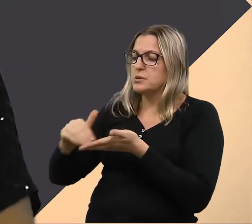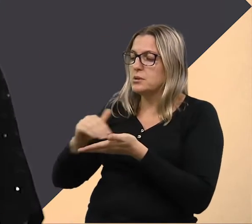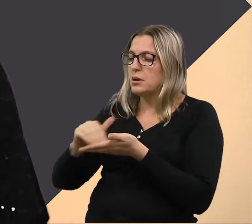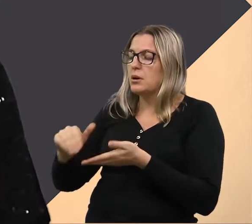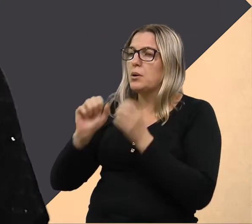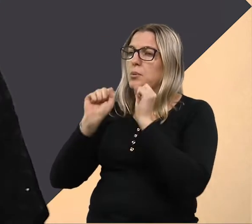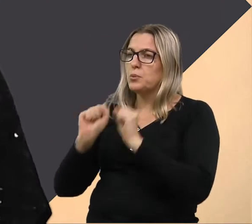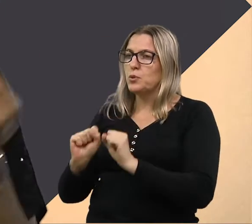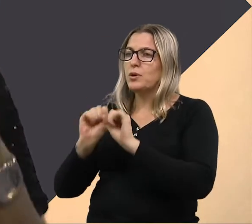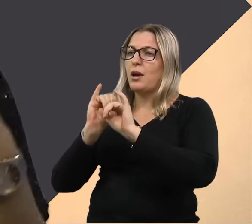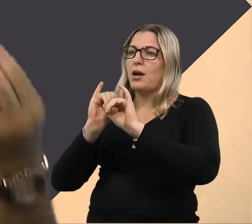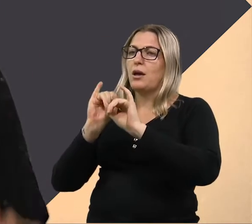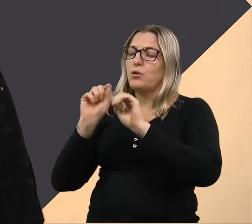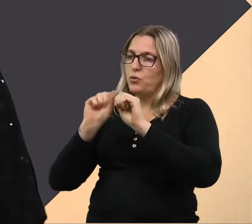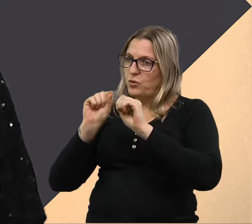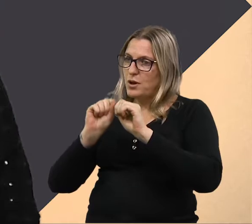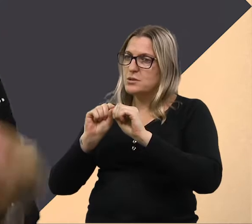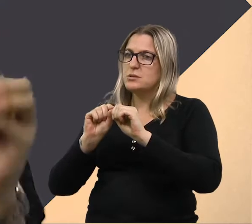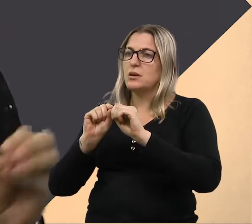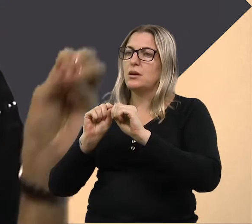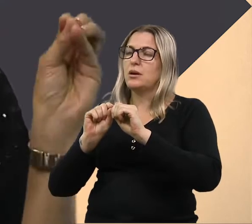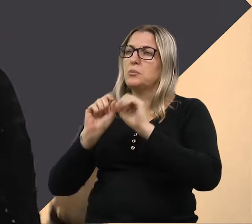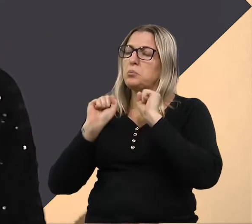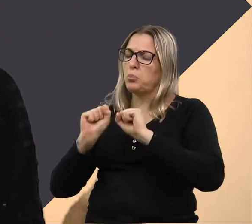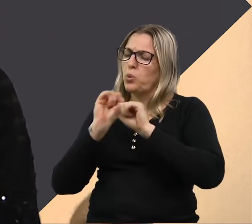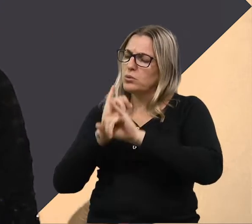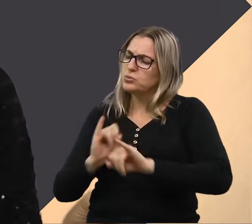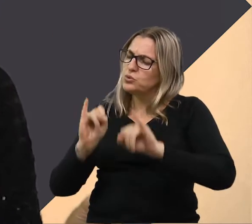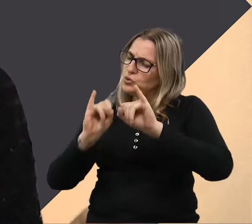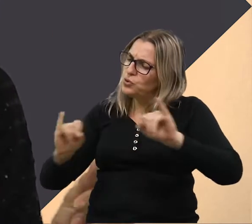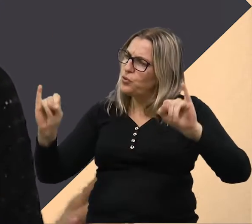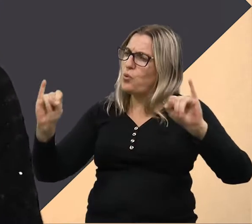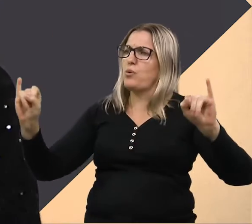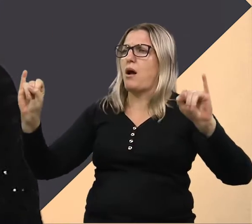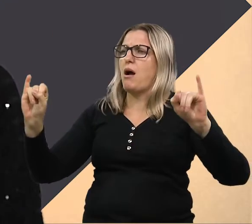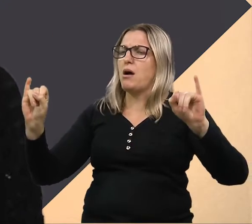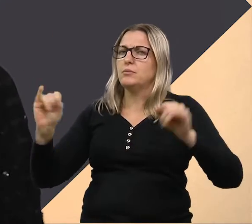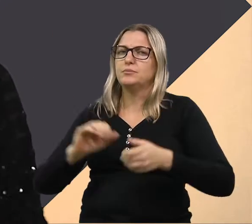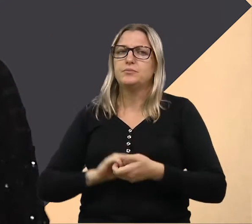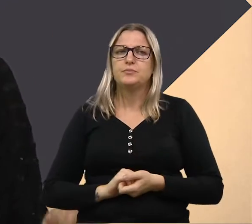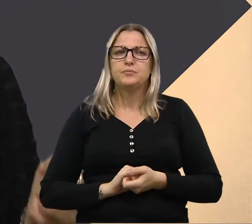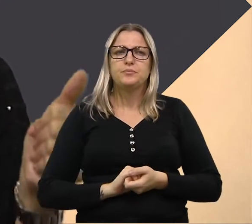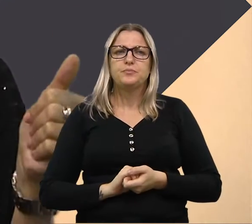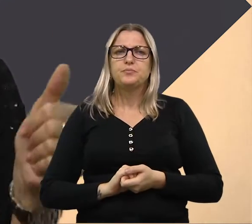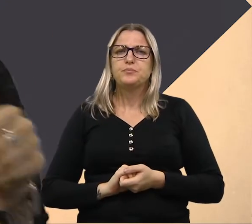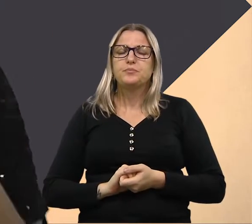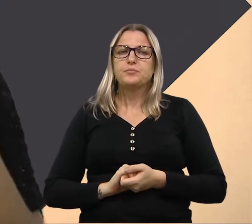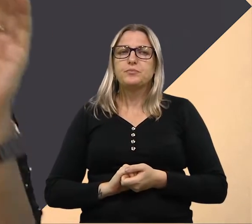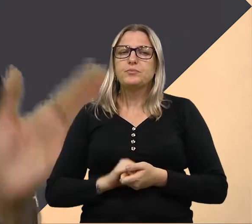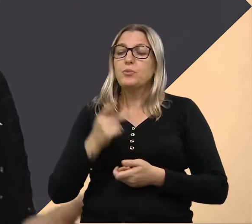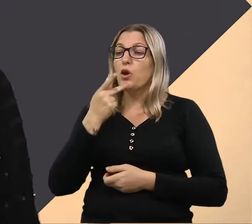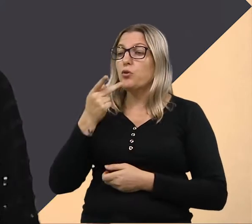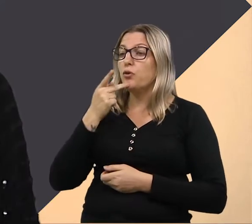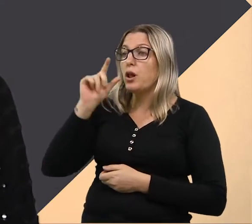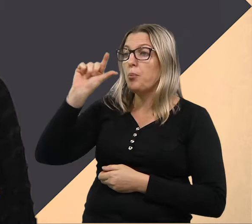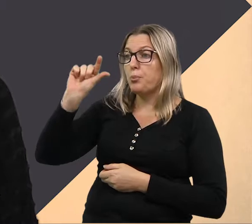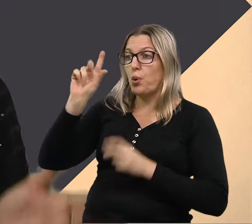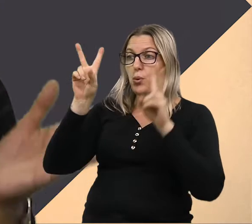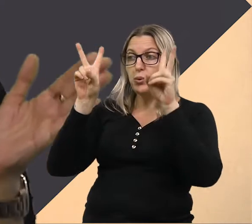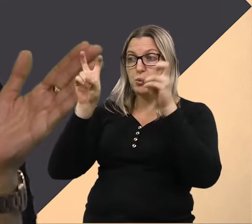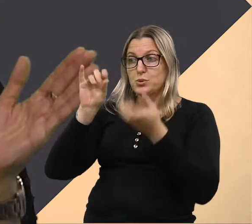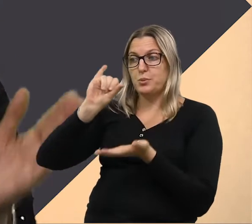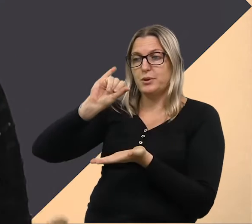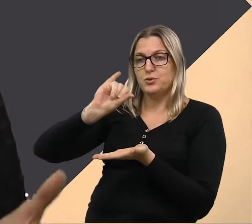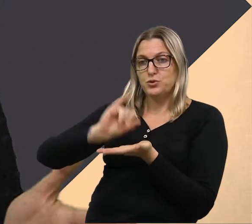portas abertas para tá divulgando para que o maior número de pessoas consigo acessar essas possibilidades né um valor porque do